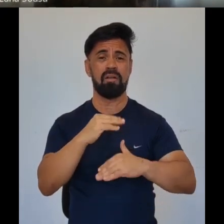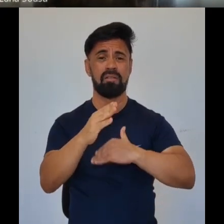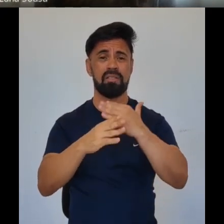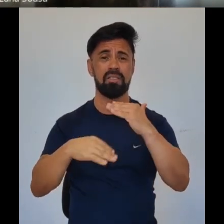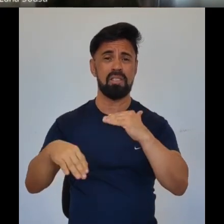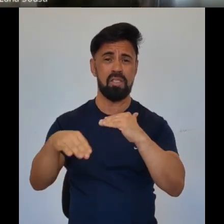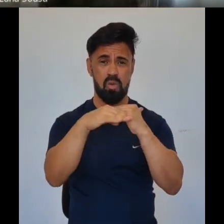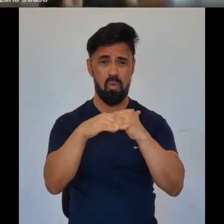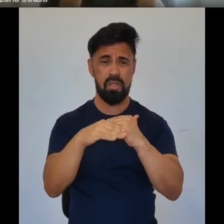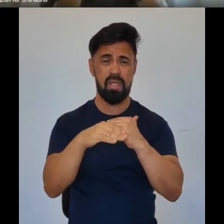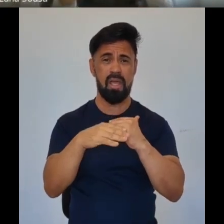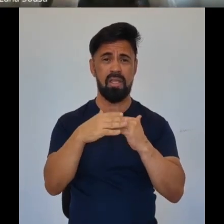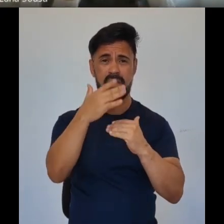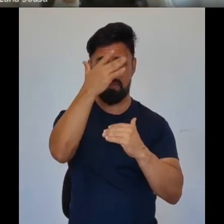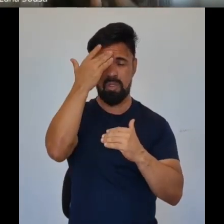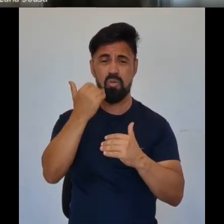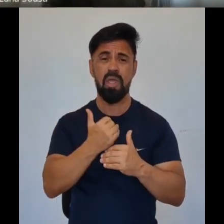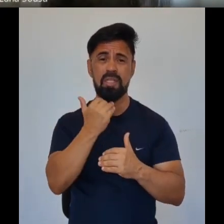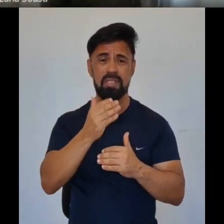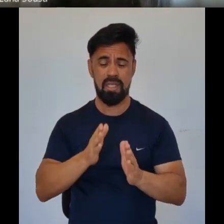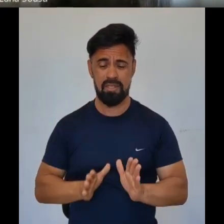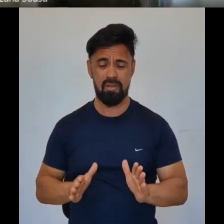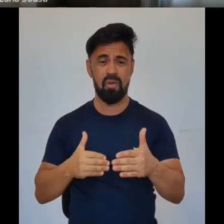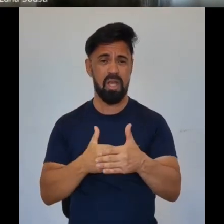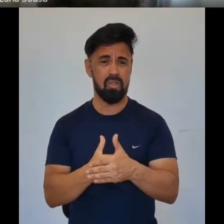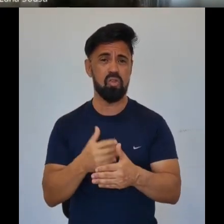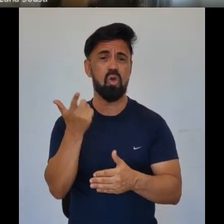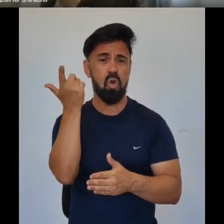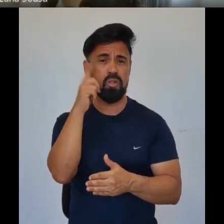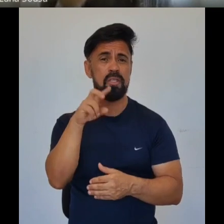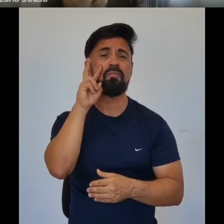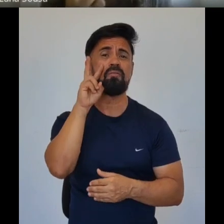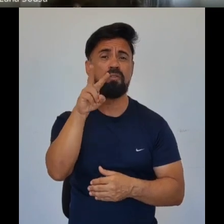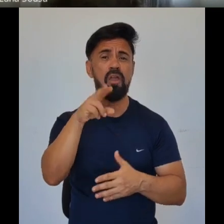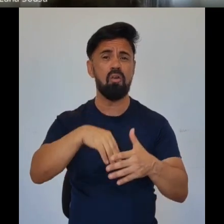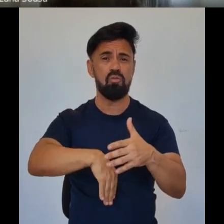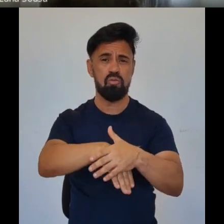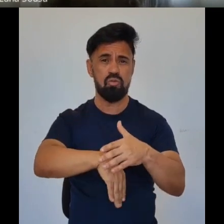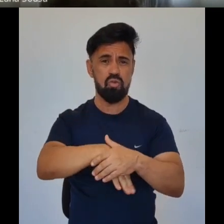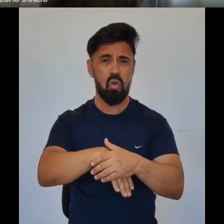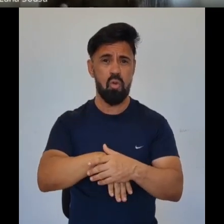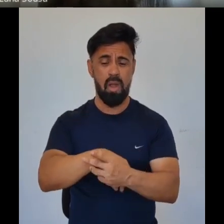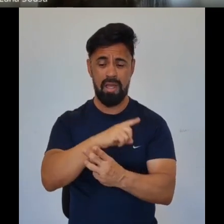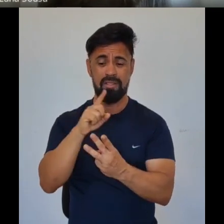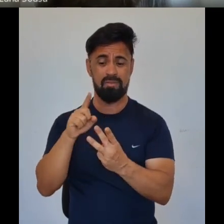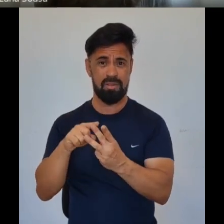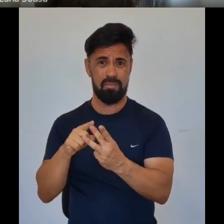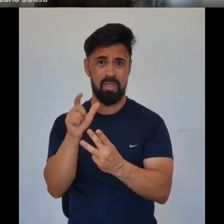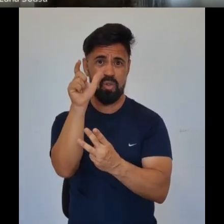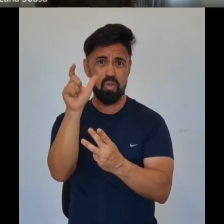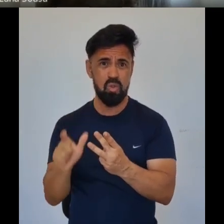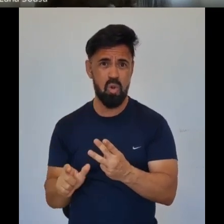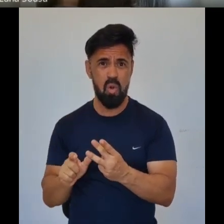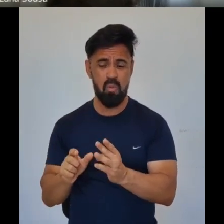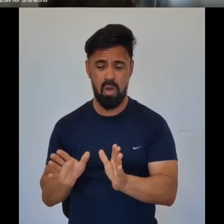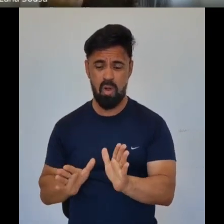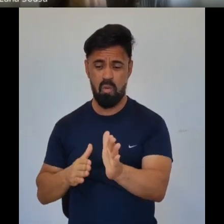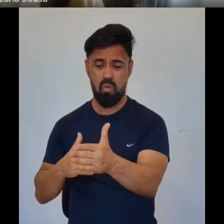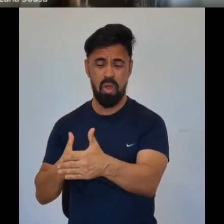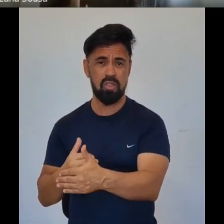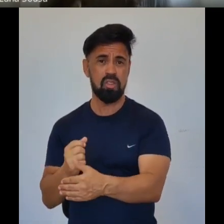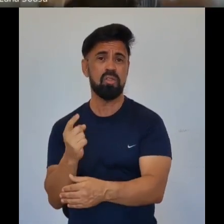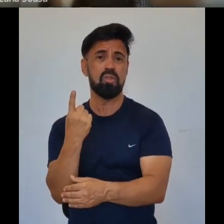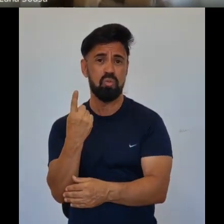da equidade, nós temos uma pessoa sem o caixote, mesmo assim consegue assistir ao jogo. A segunda pessoa mantém